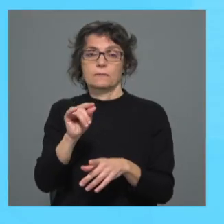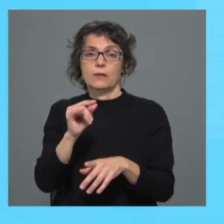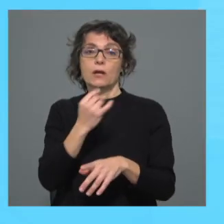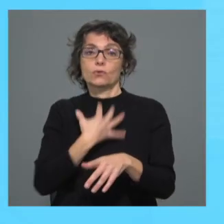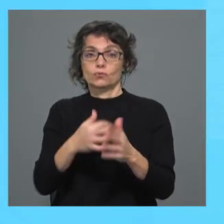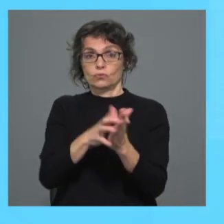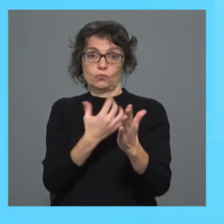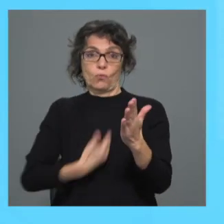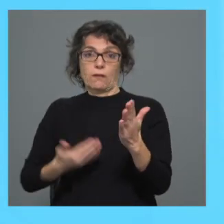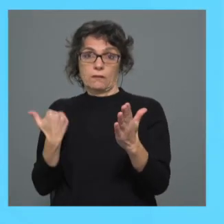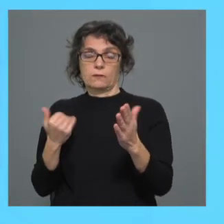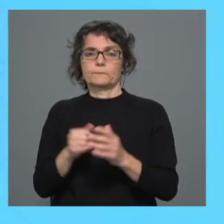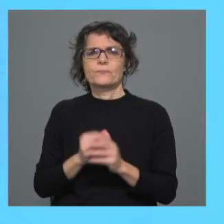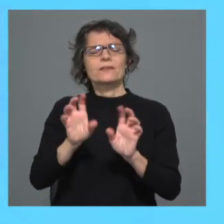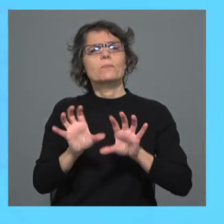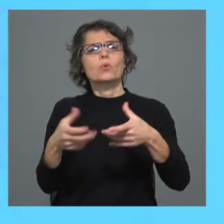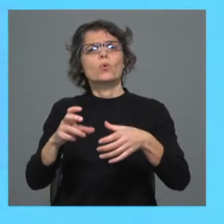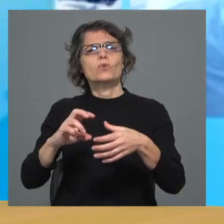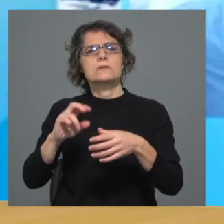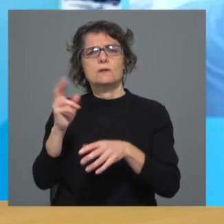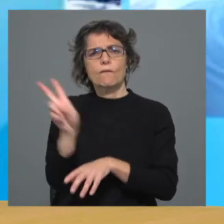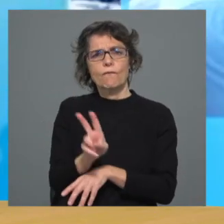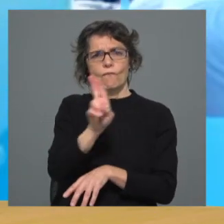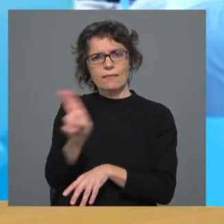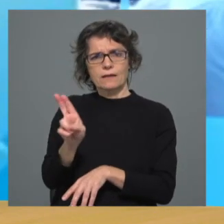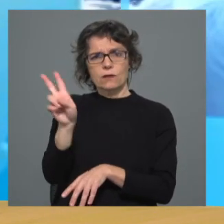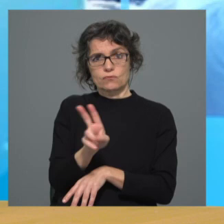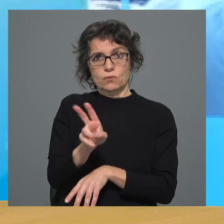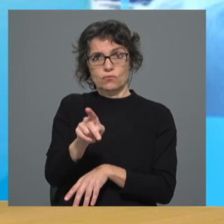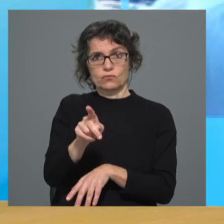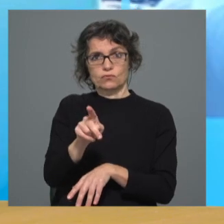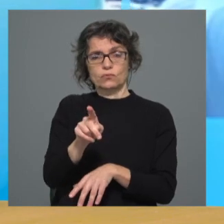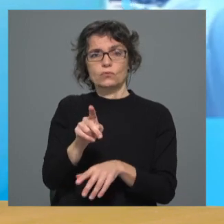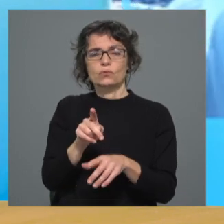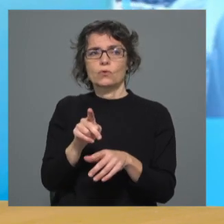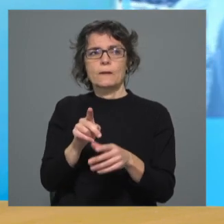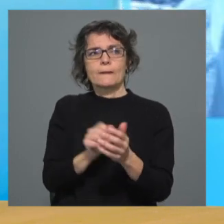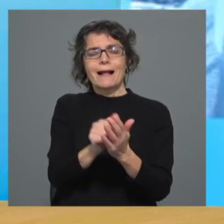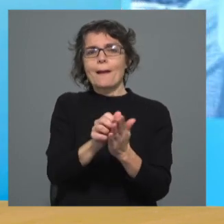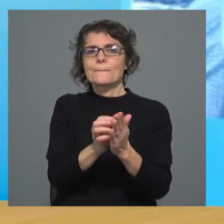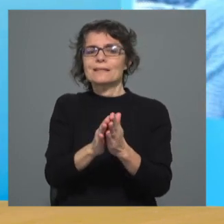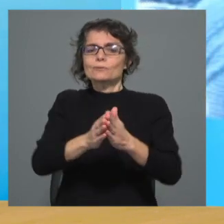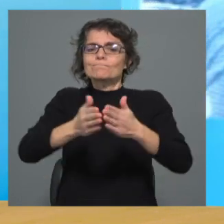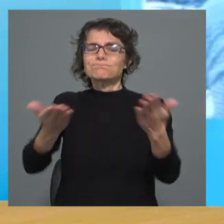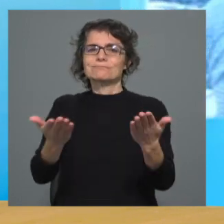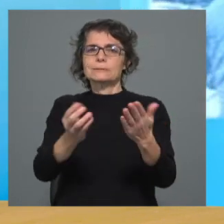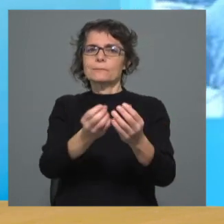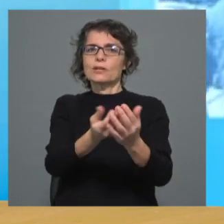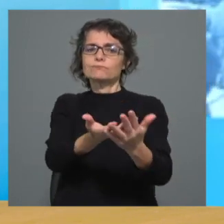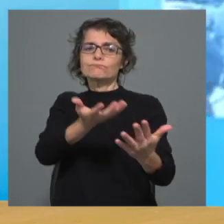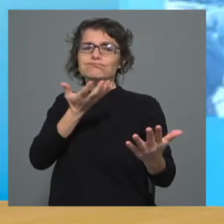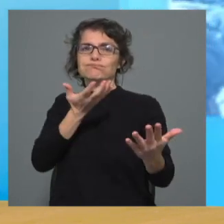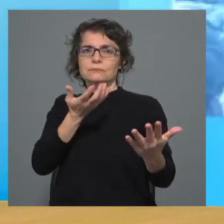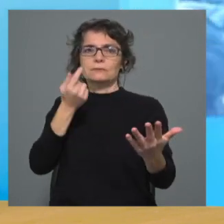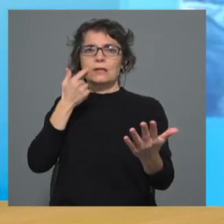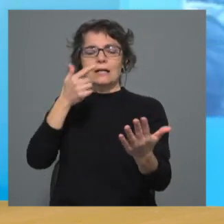foi o Concílio Vaticano II que trouxe aqui uma alteração? Foi o Concílio Vaticano II que deu esta respiração nova, fez da Sagrada